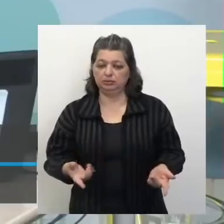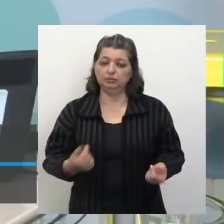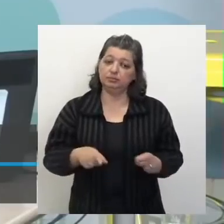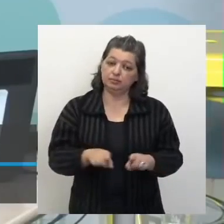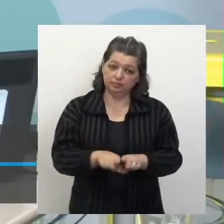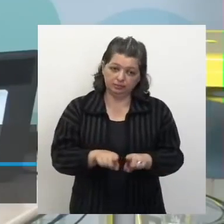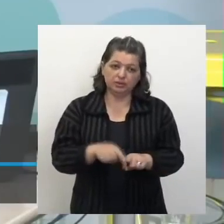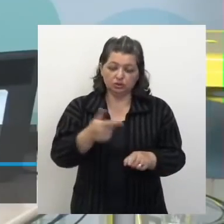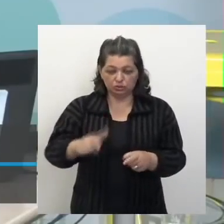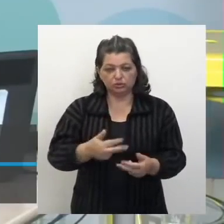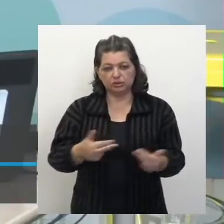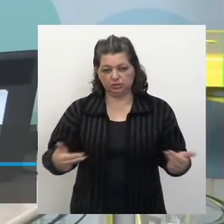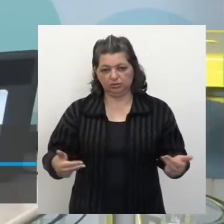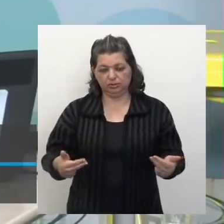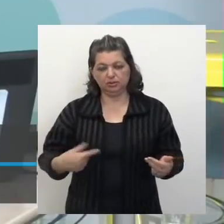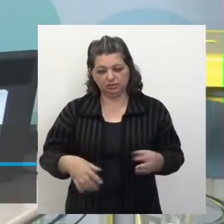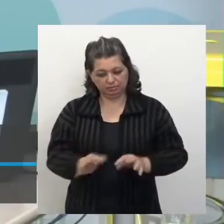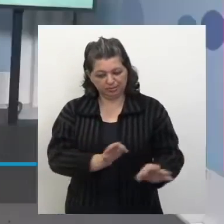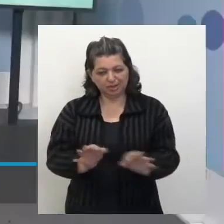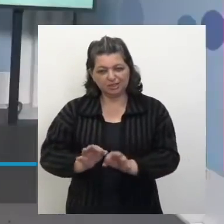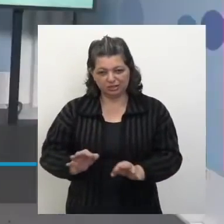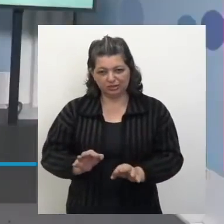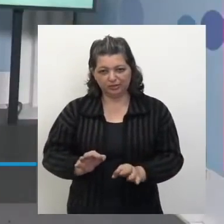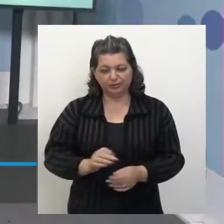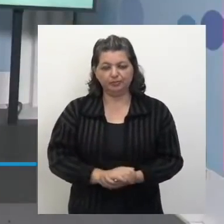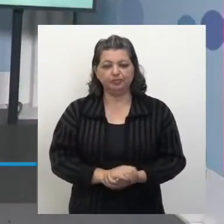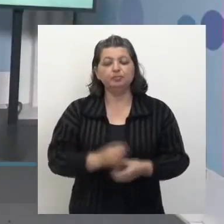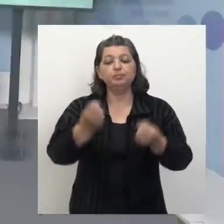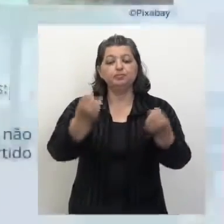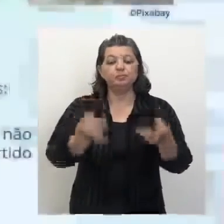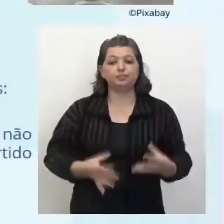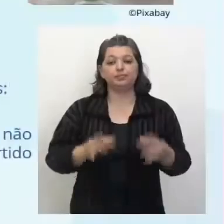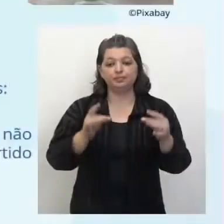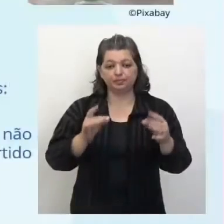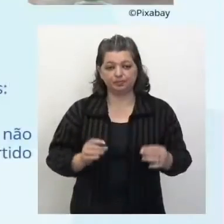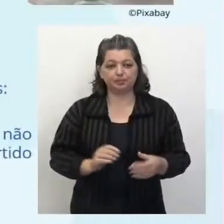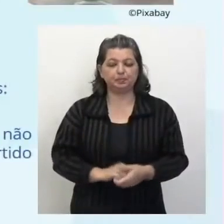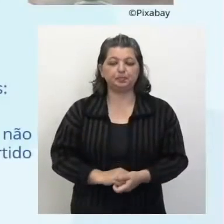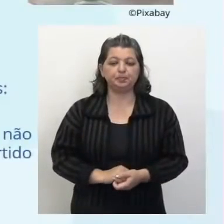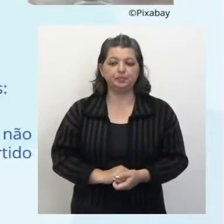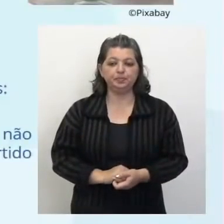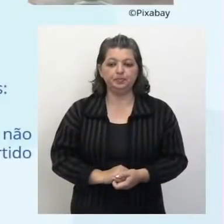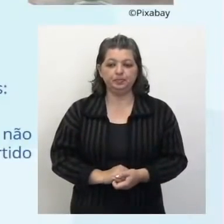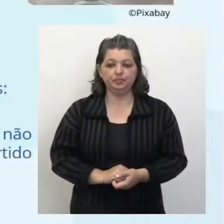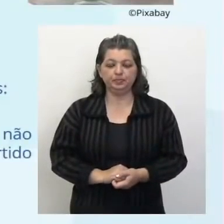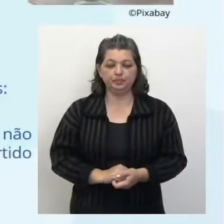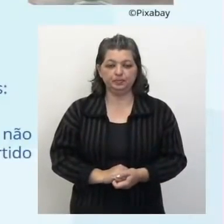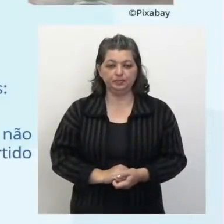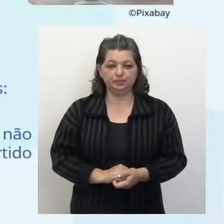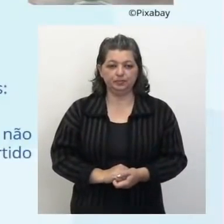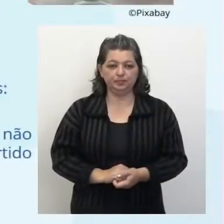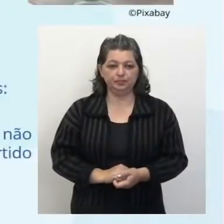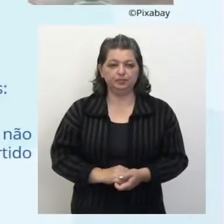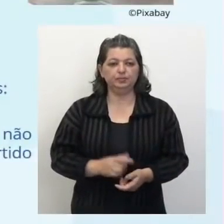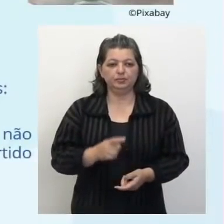mas elas vão carregar para todas as outras equações, seja a equação do primeiro grau, do segundo,